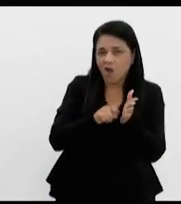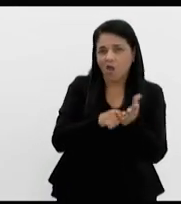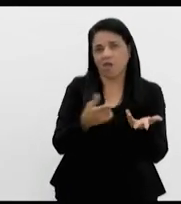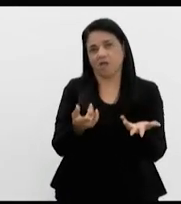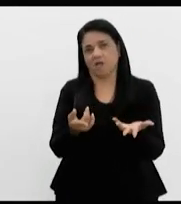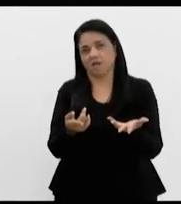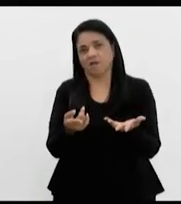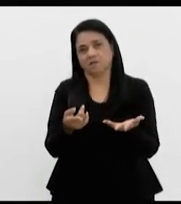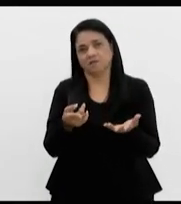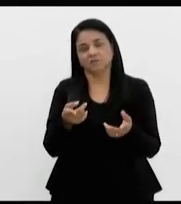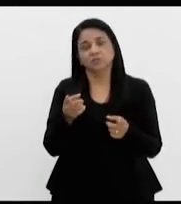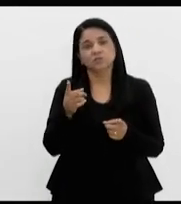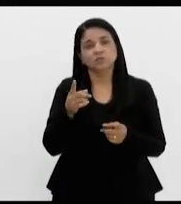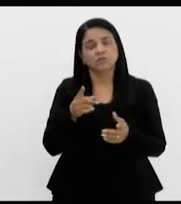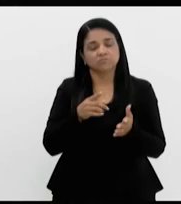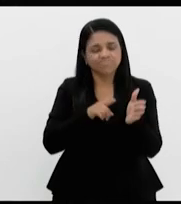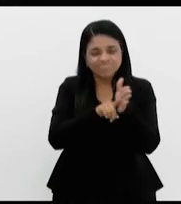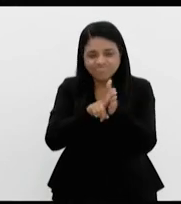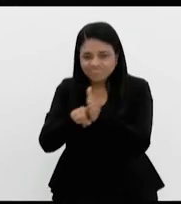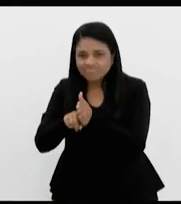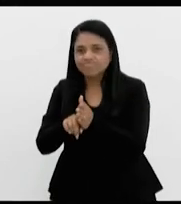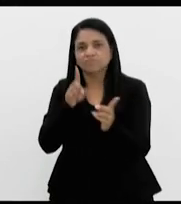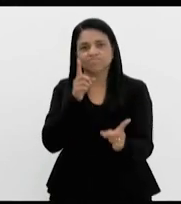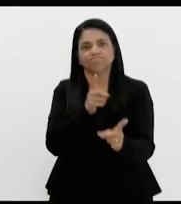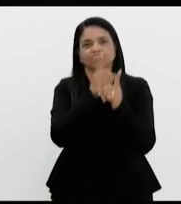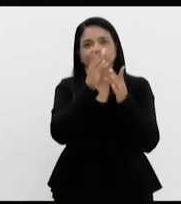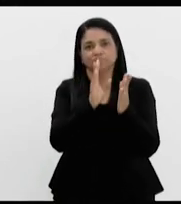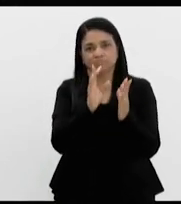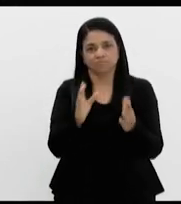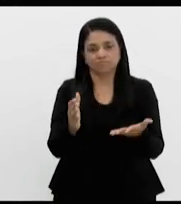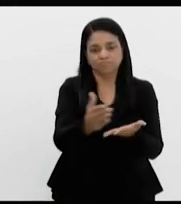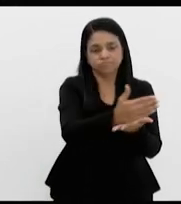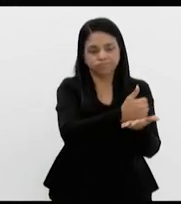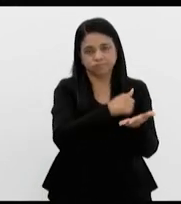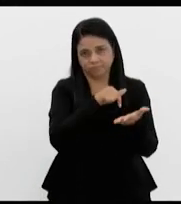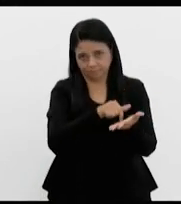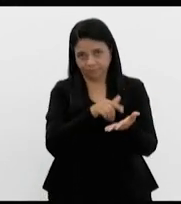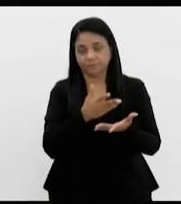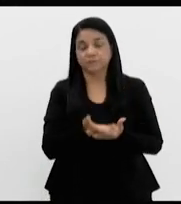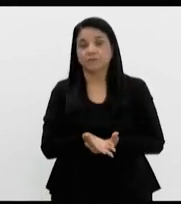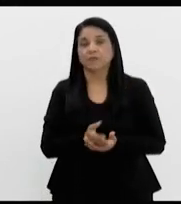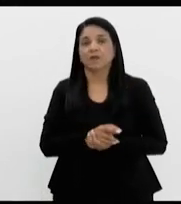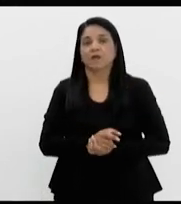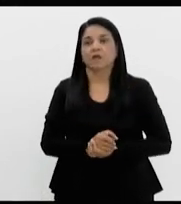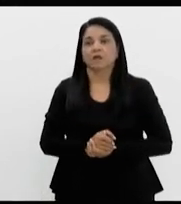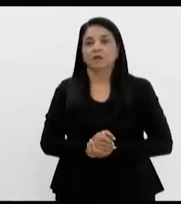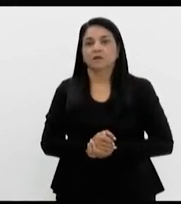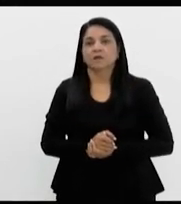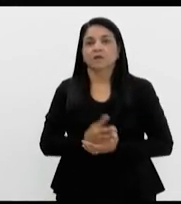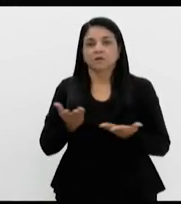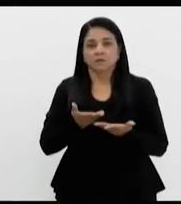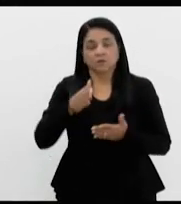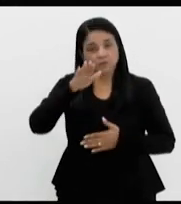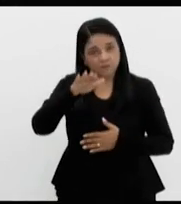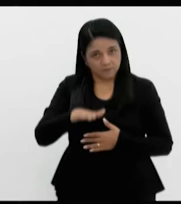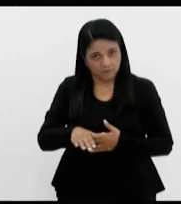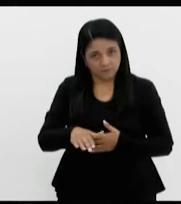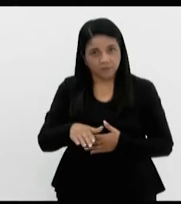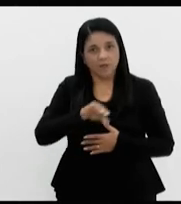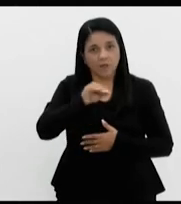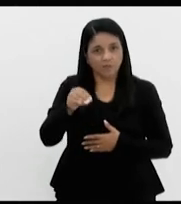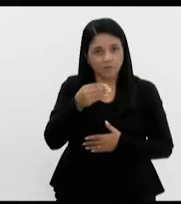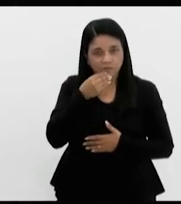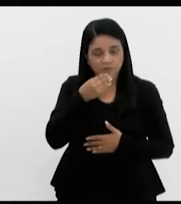todos os diagnósticos feitos até hoje com essa população. Então, eu queria aqui na tarde de hoje aproveitar